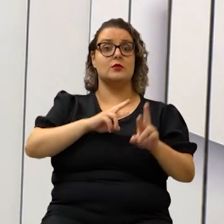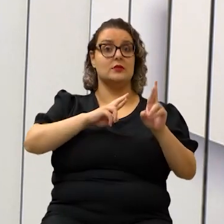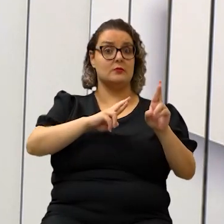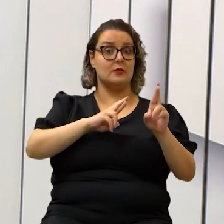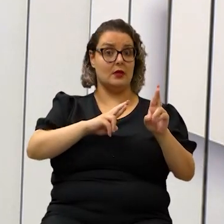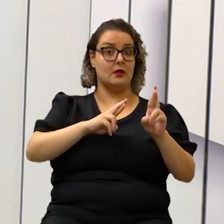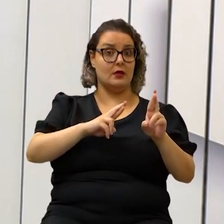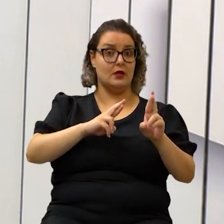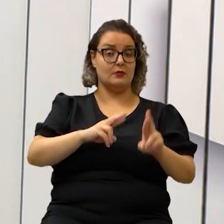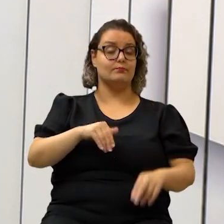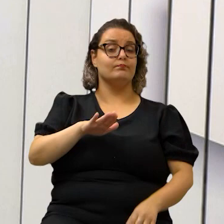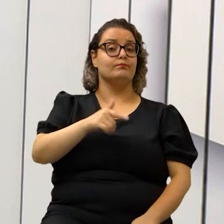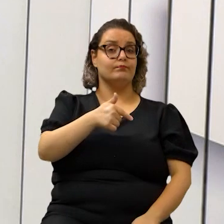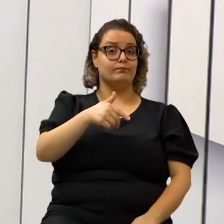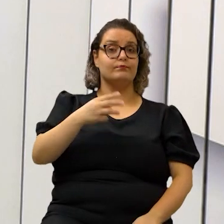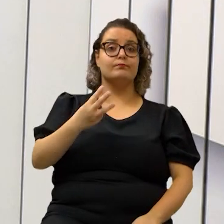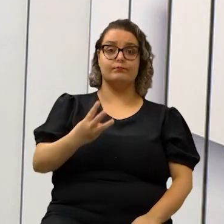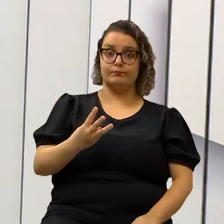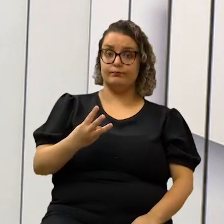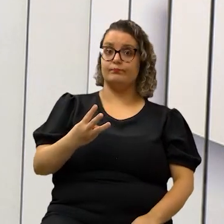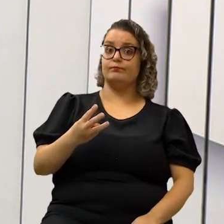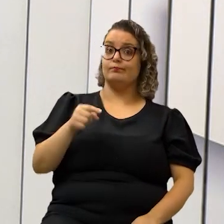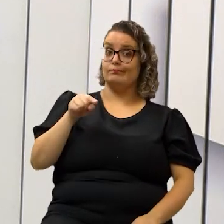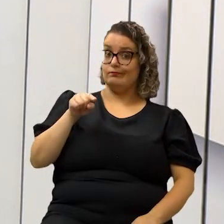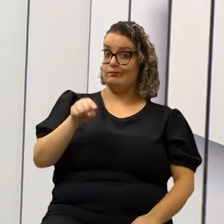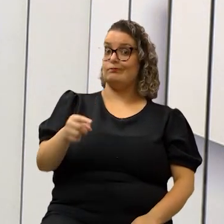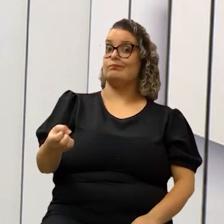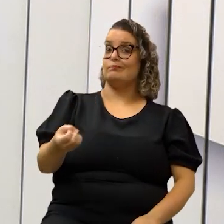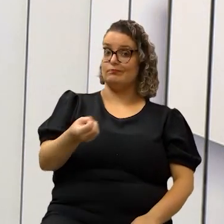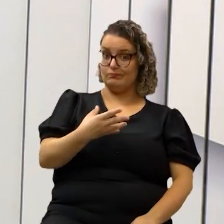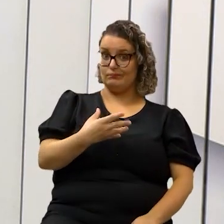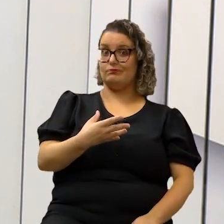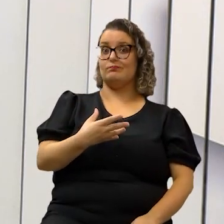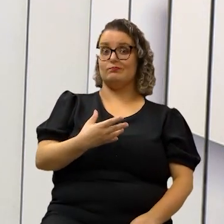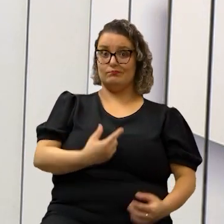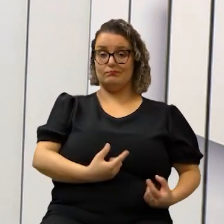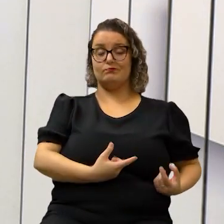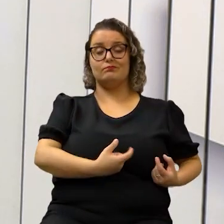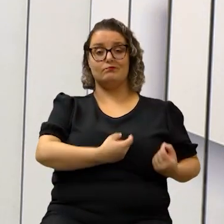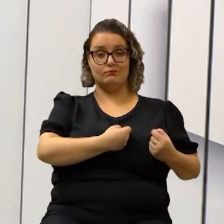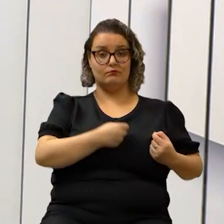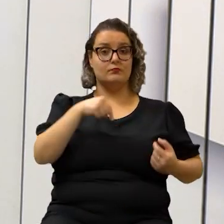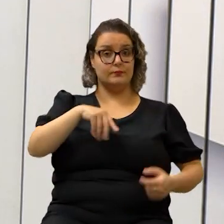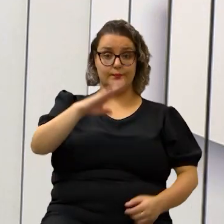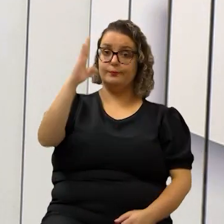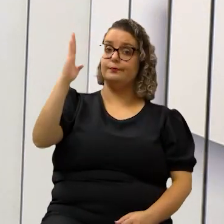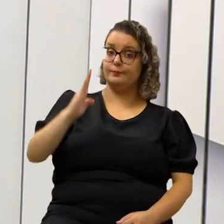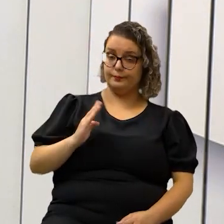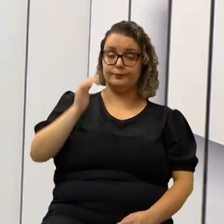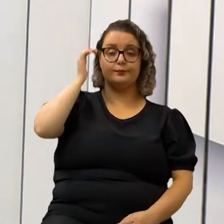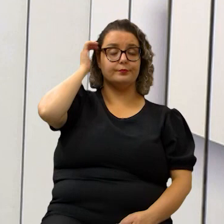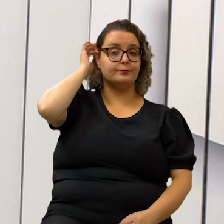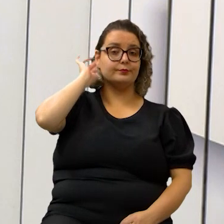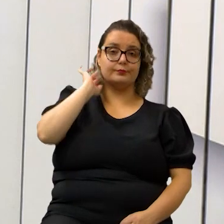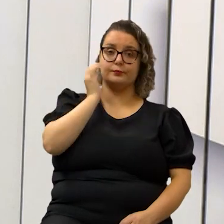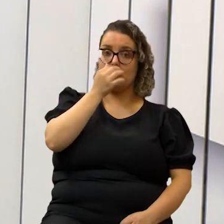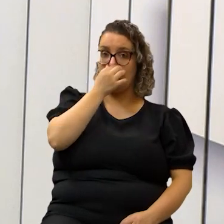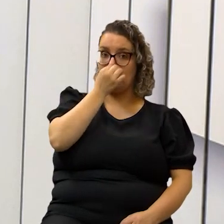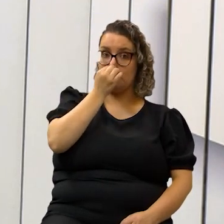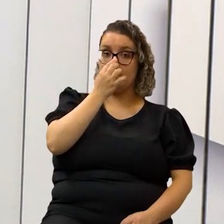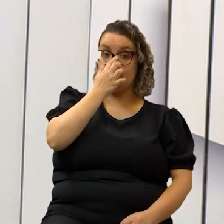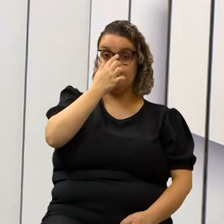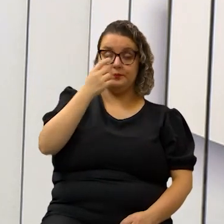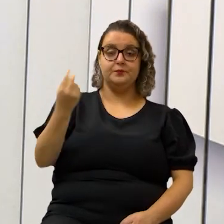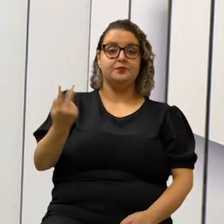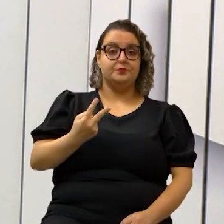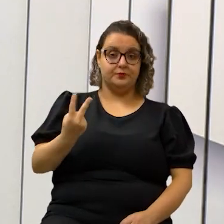ano, são esperados mais de 73 mil novos casos de câncer de mama no Brasil, segundo a